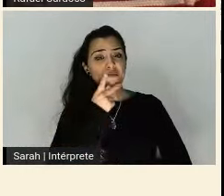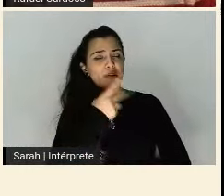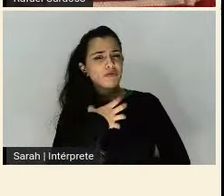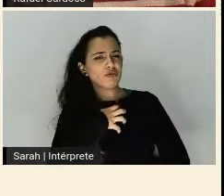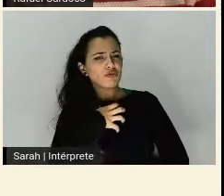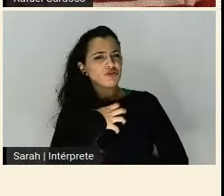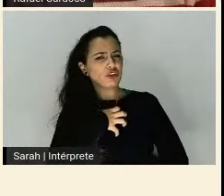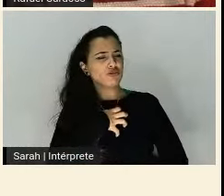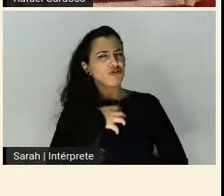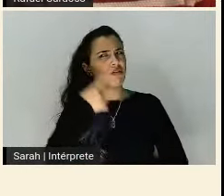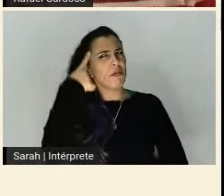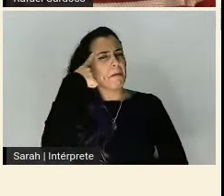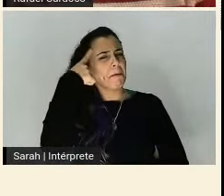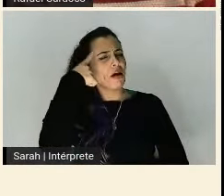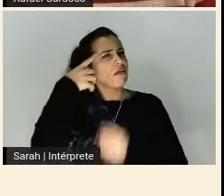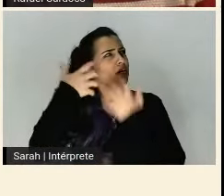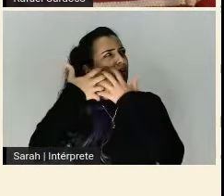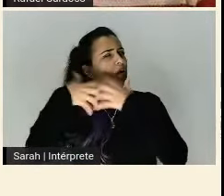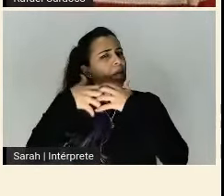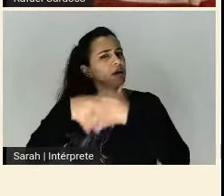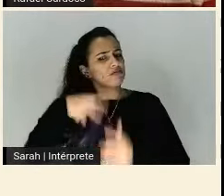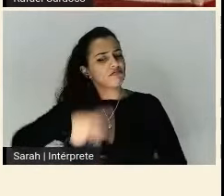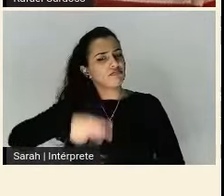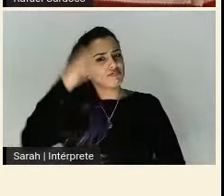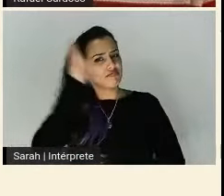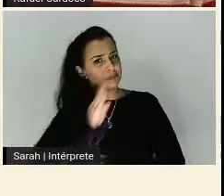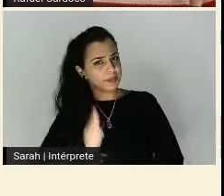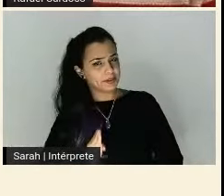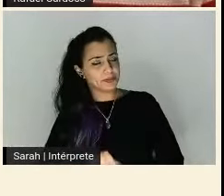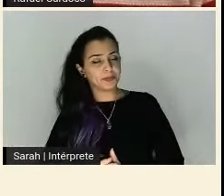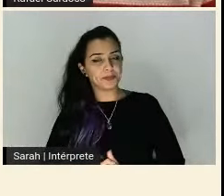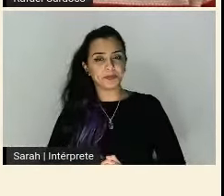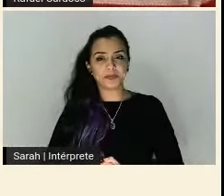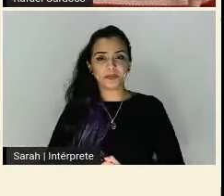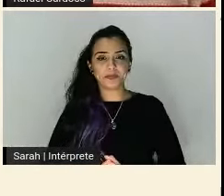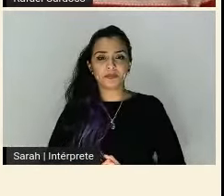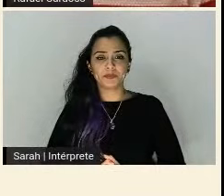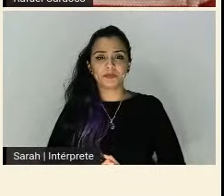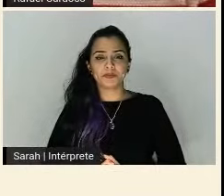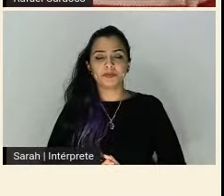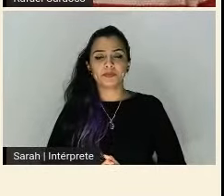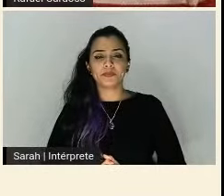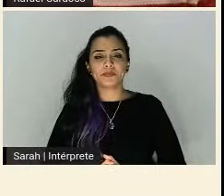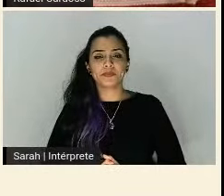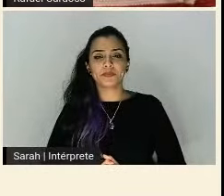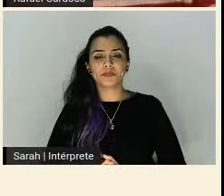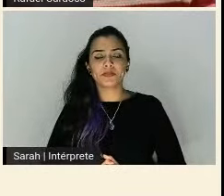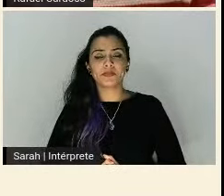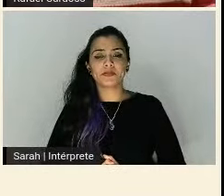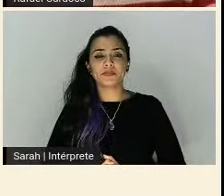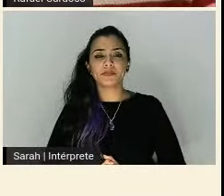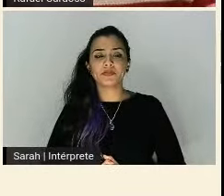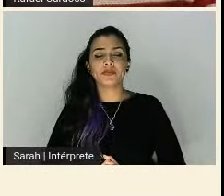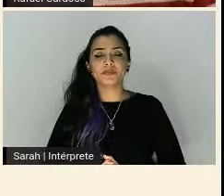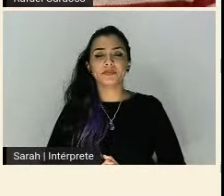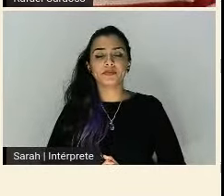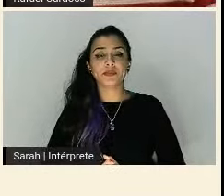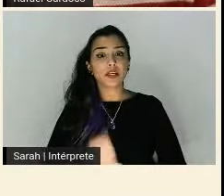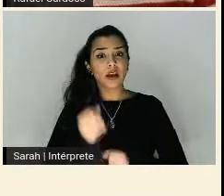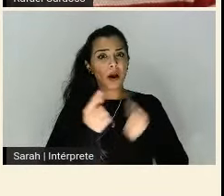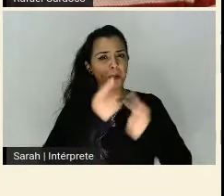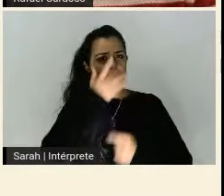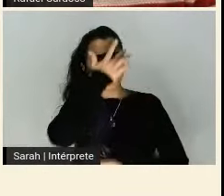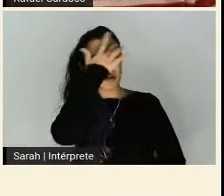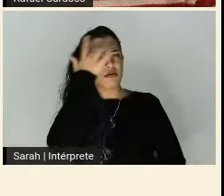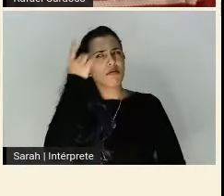do pensamento brasileiro, fecha aspas. A pergunta ostensiva dirigida aos respondentes era: o que